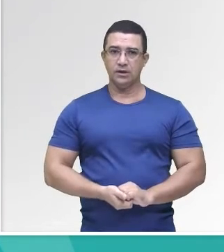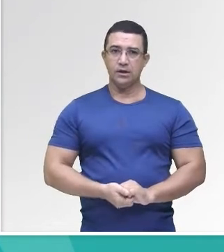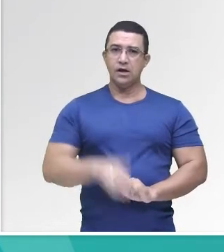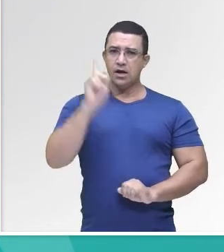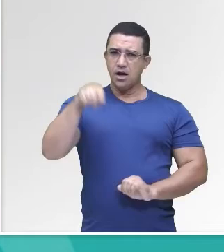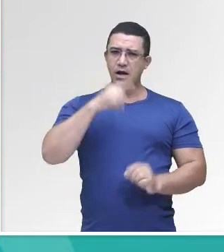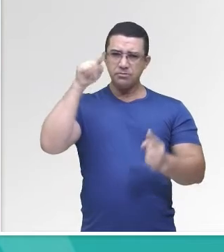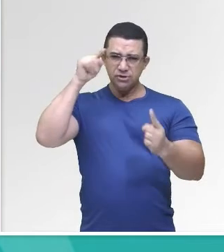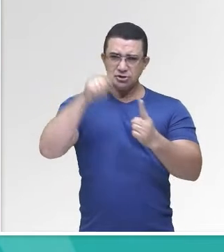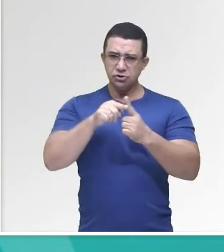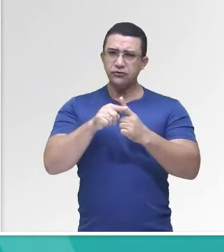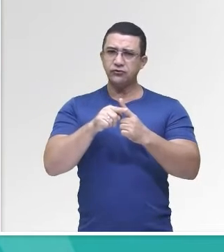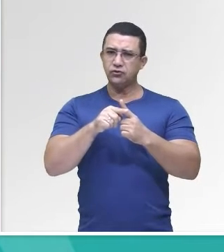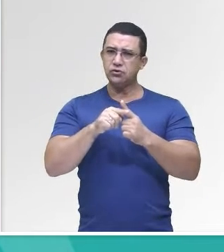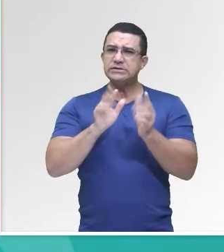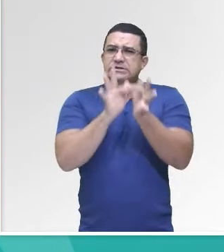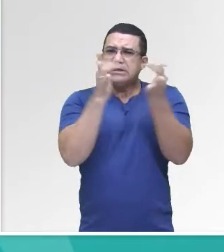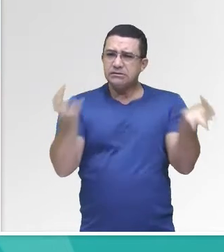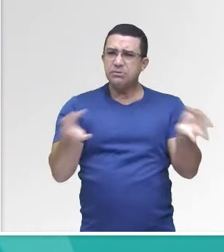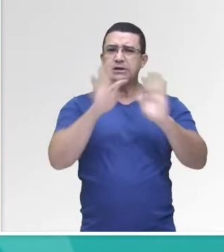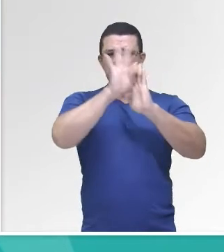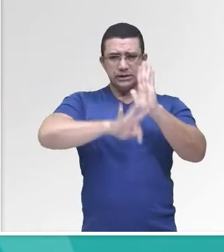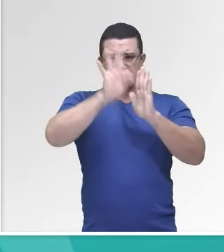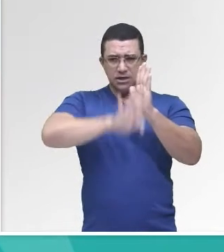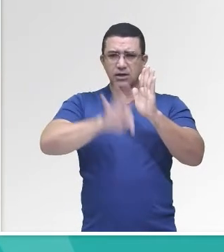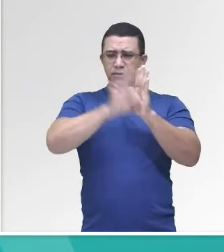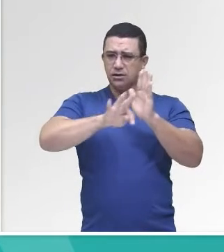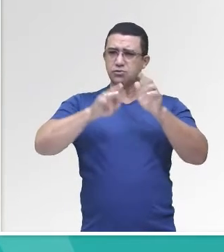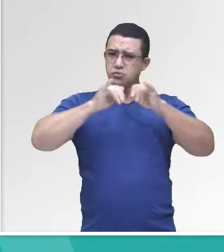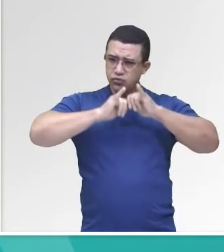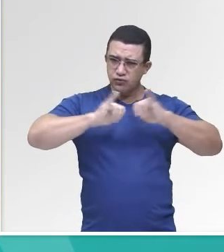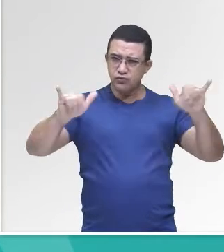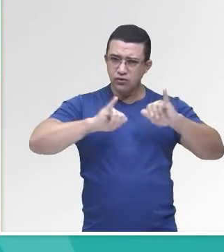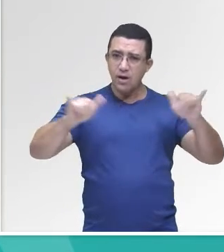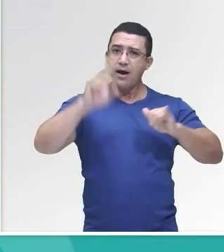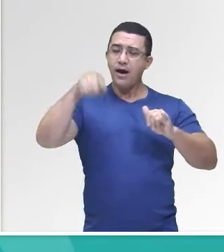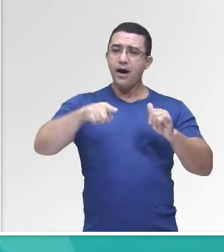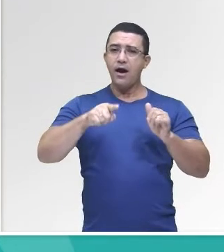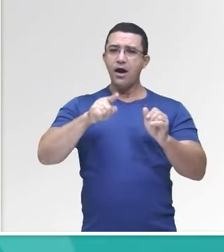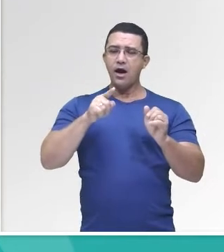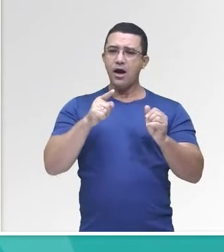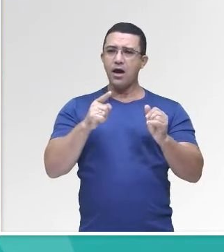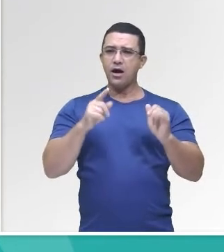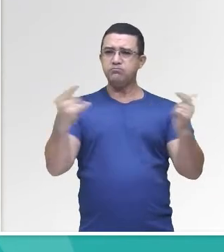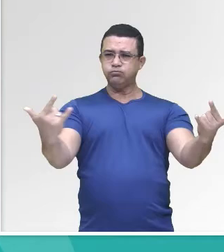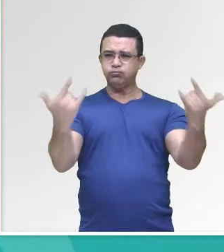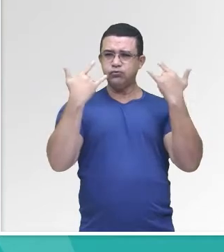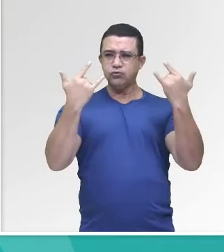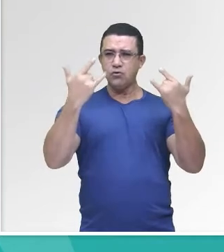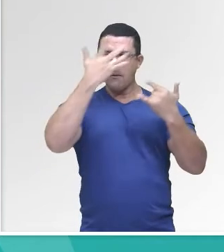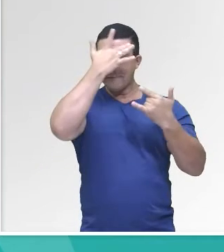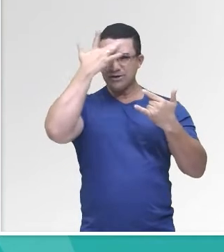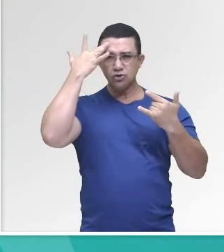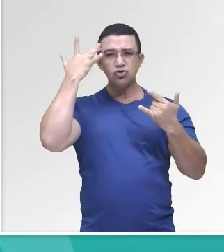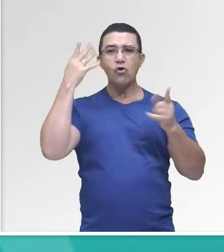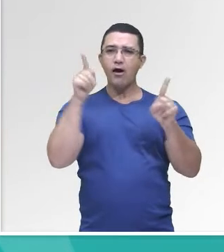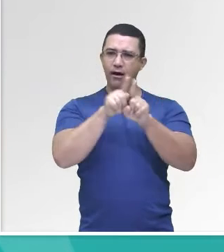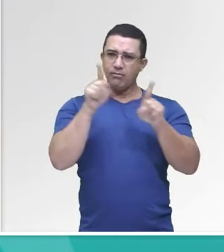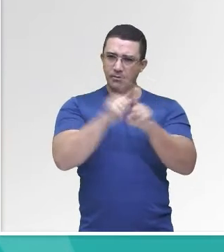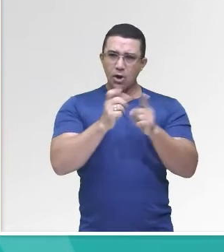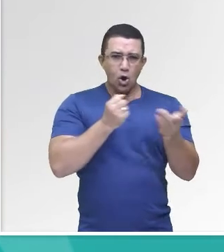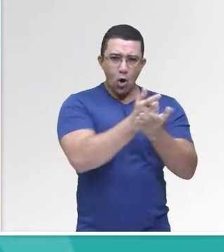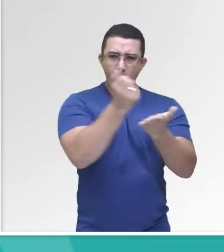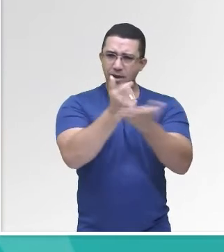del texto publicitario es atraer la atención de potenciales consumidores sobre determinado